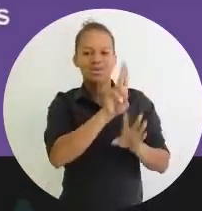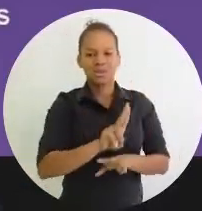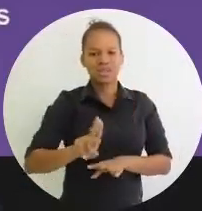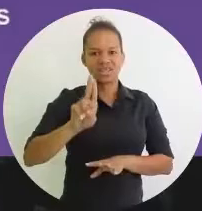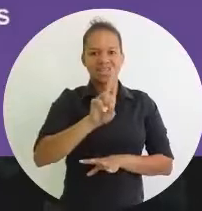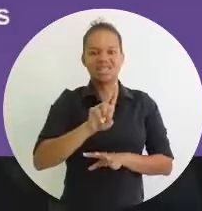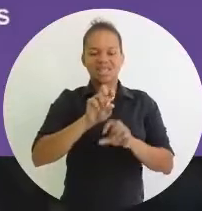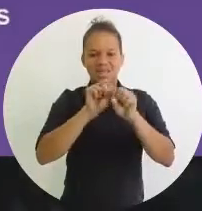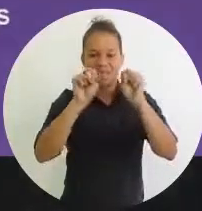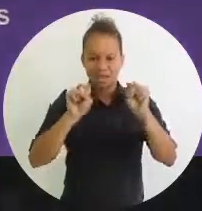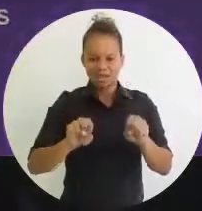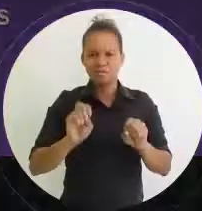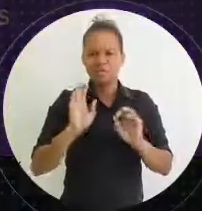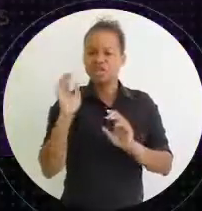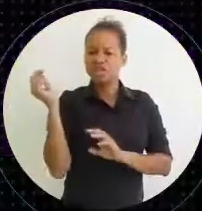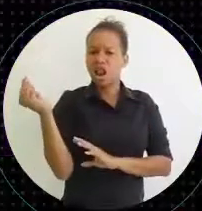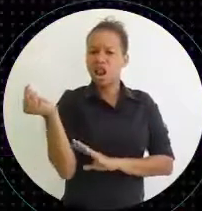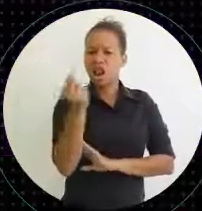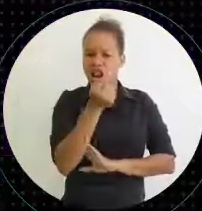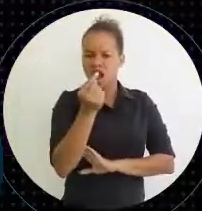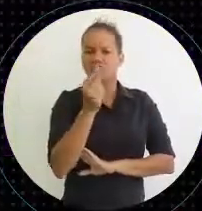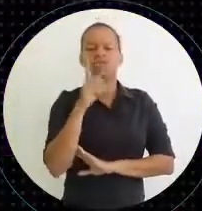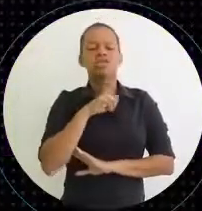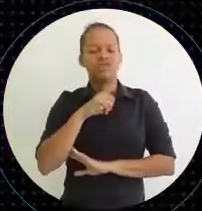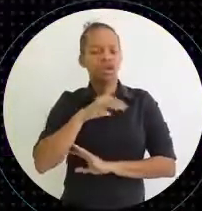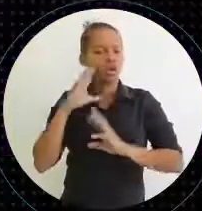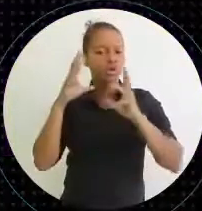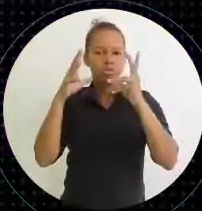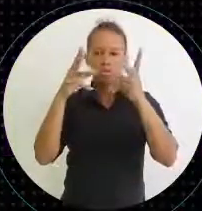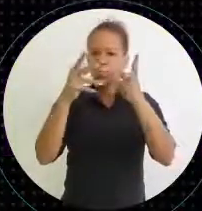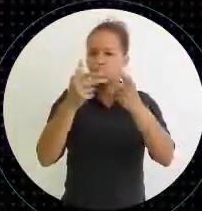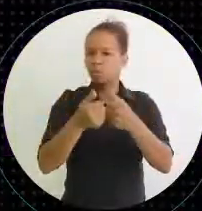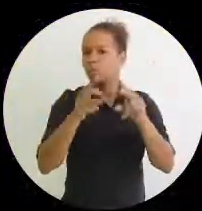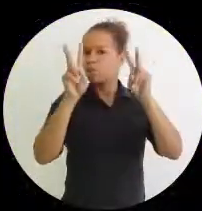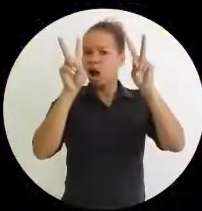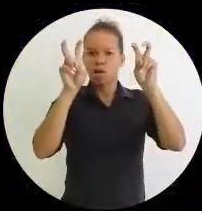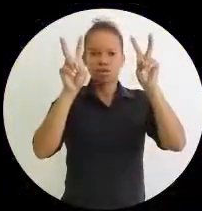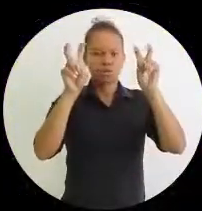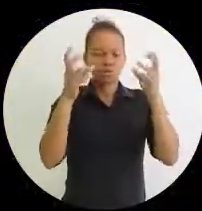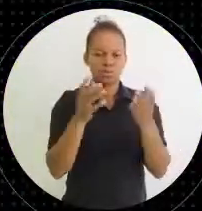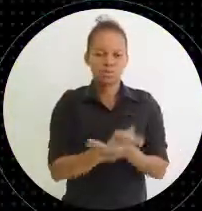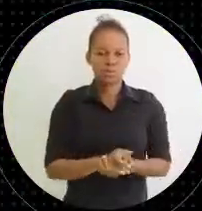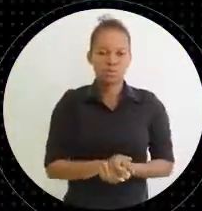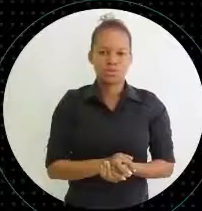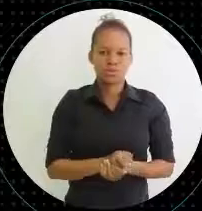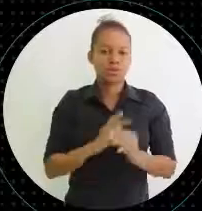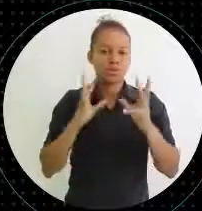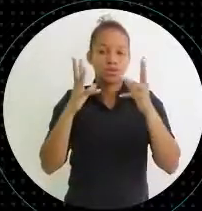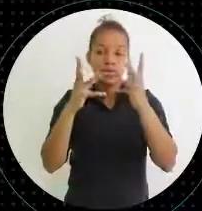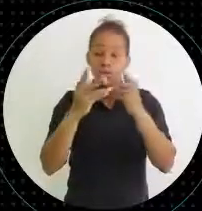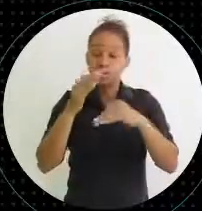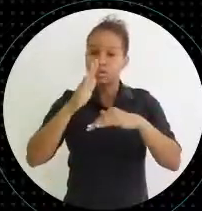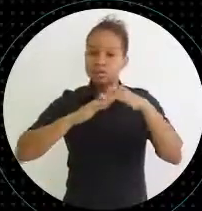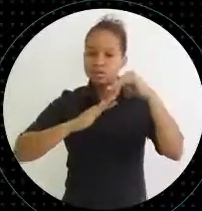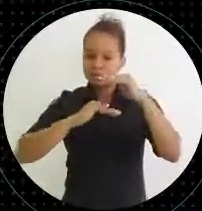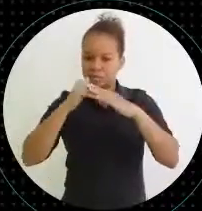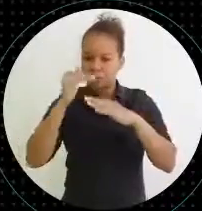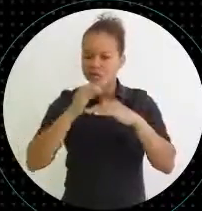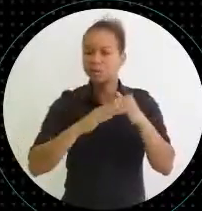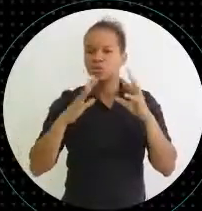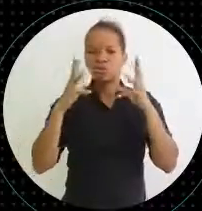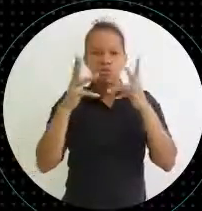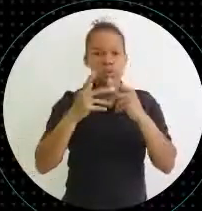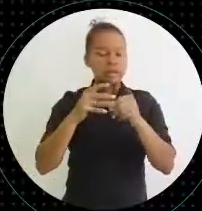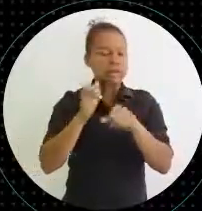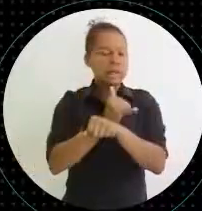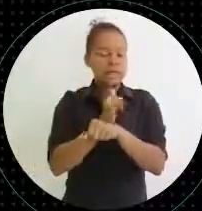utilização do Bootstrap. Então lá você vai ter todo o conteúdo todas as funcionalidades, todas